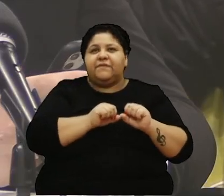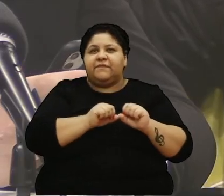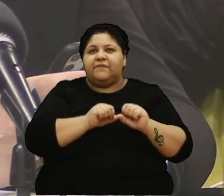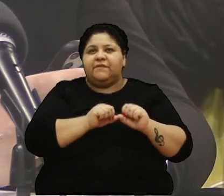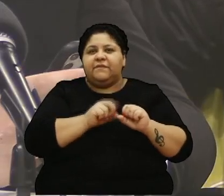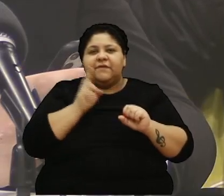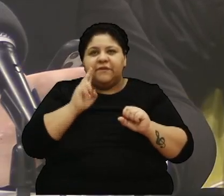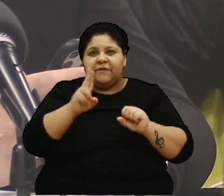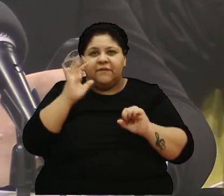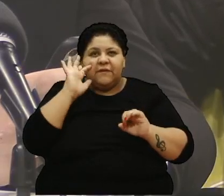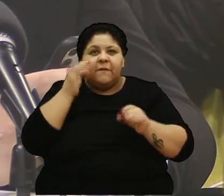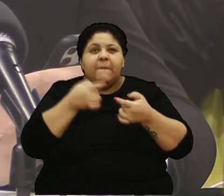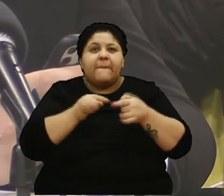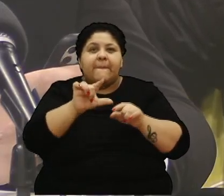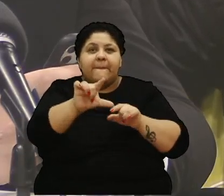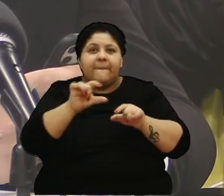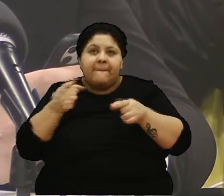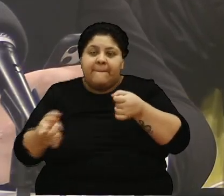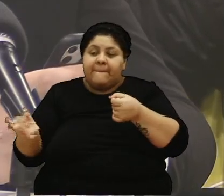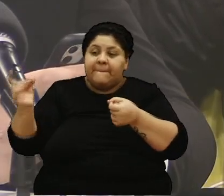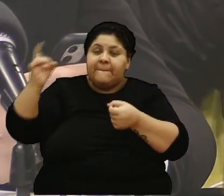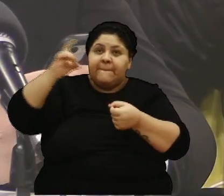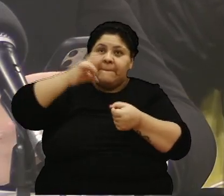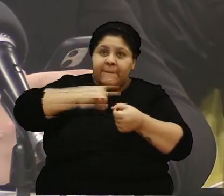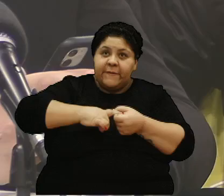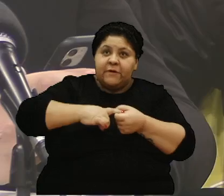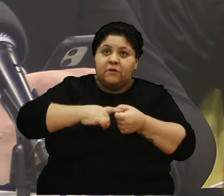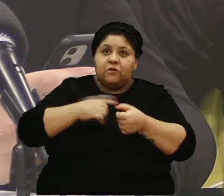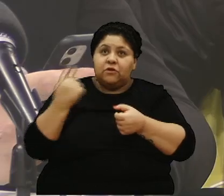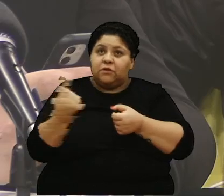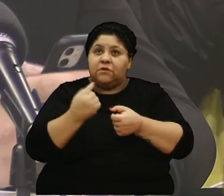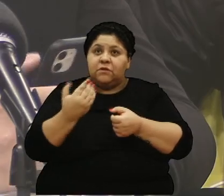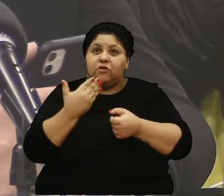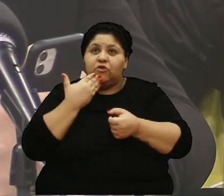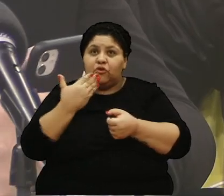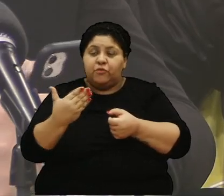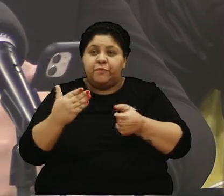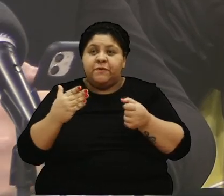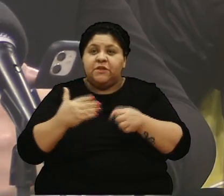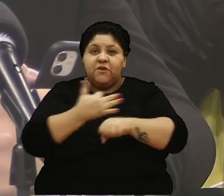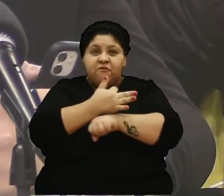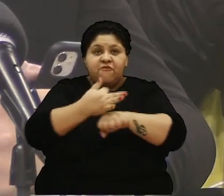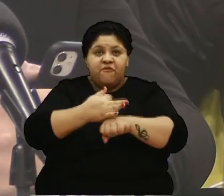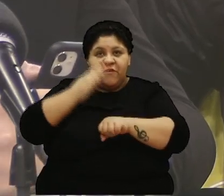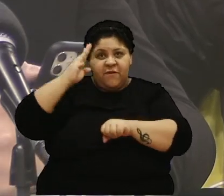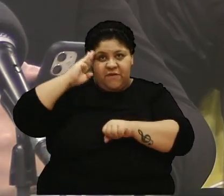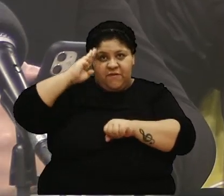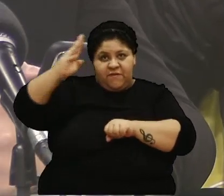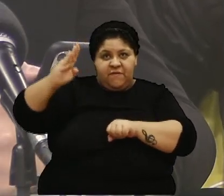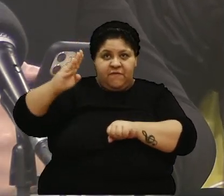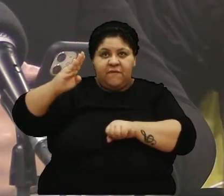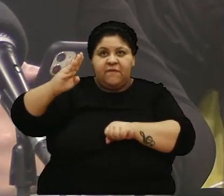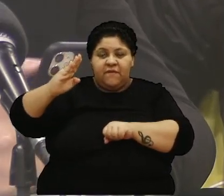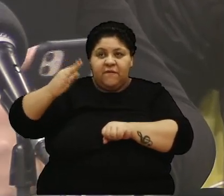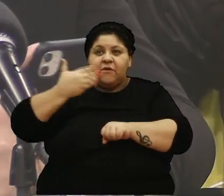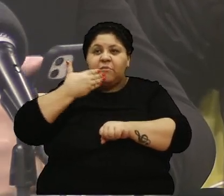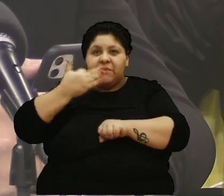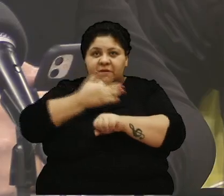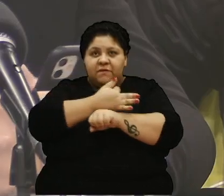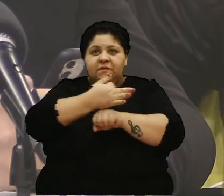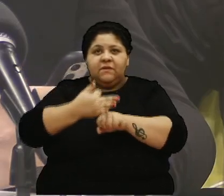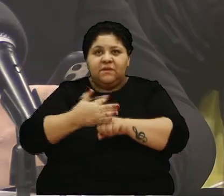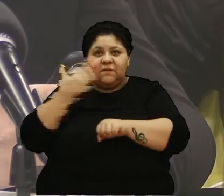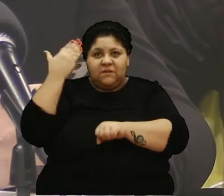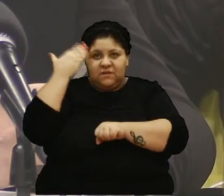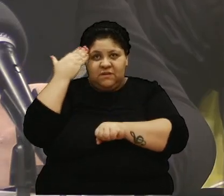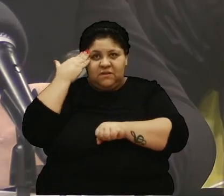isso estava acontecendo, mas eu decidi vir por meios próprios. Eu pedi férias do Exército. Era militar da ativa, mas eu pedi férias, porque eu sabia